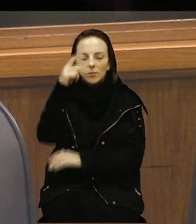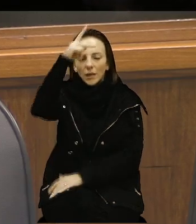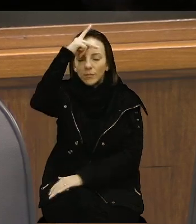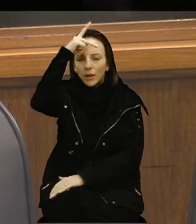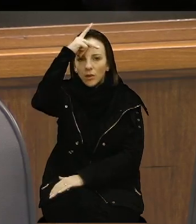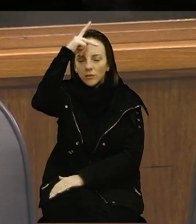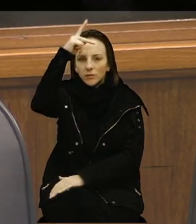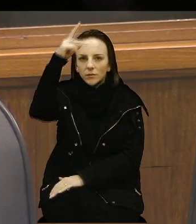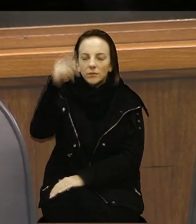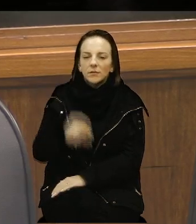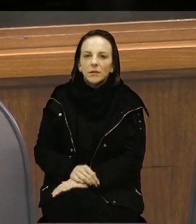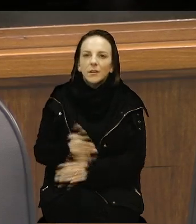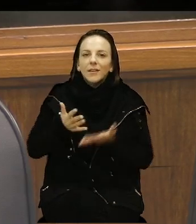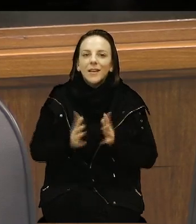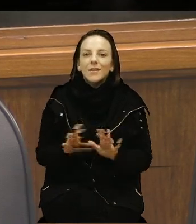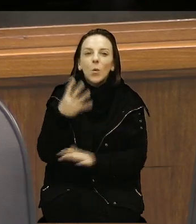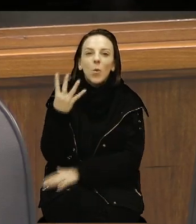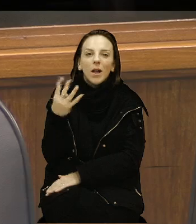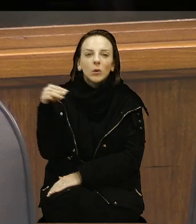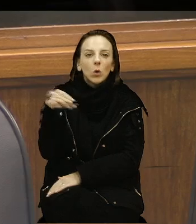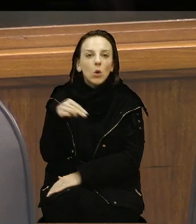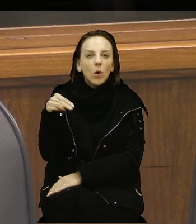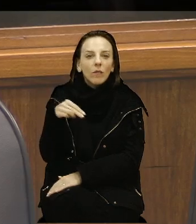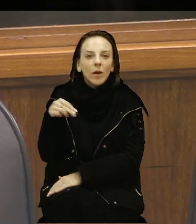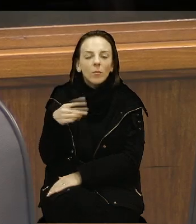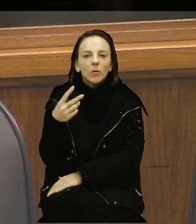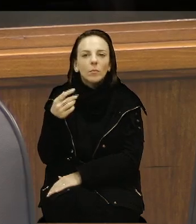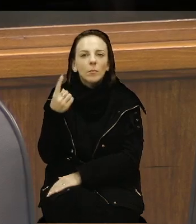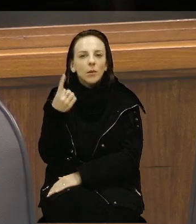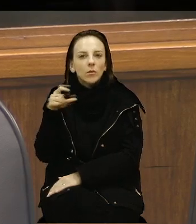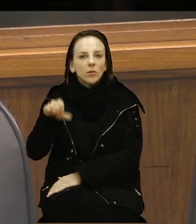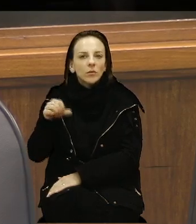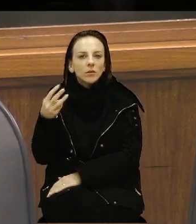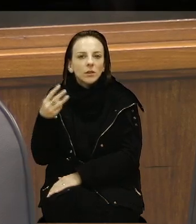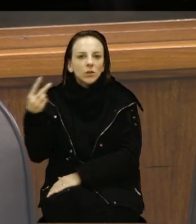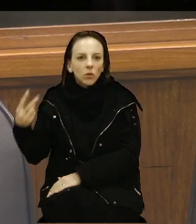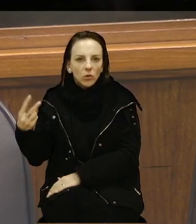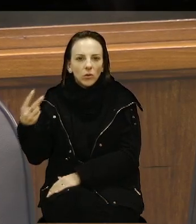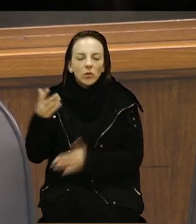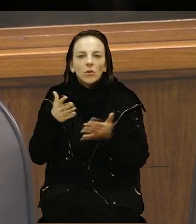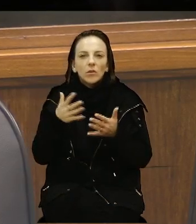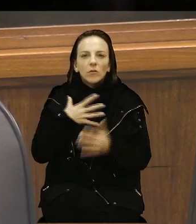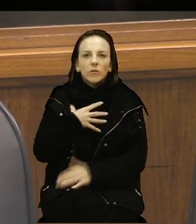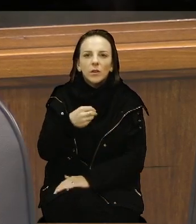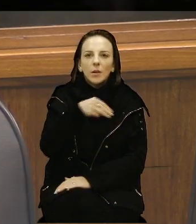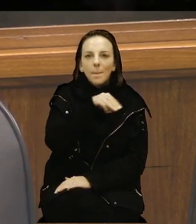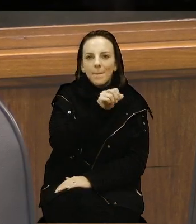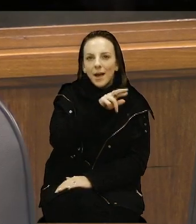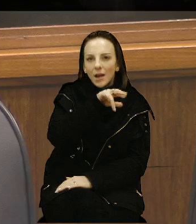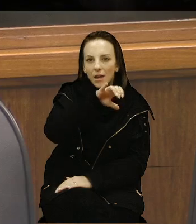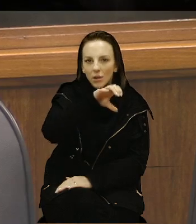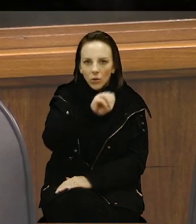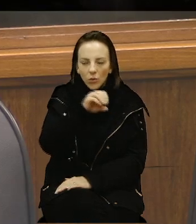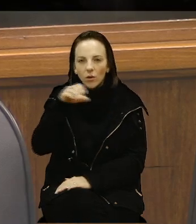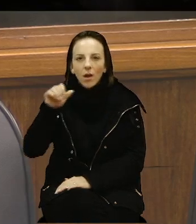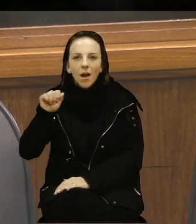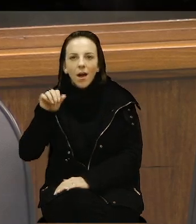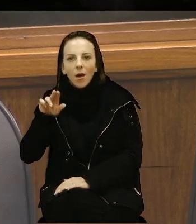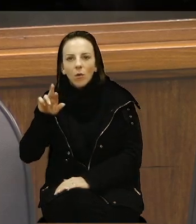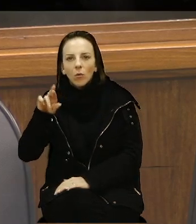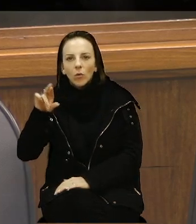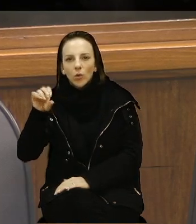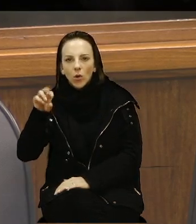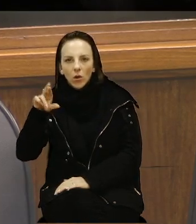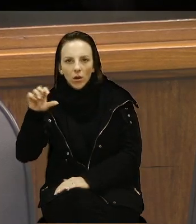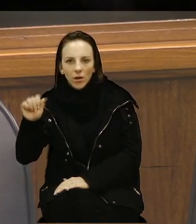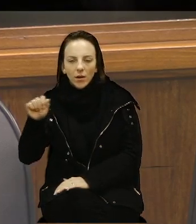nascida em 4 de novembro de 1932, filha de Mário Binelli e Aurora Binelli. A